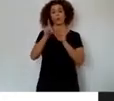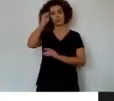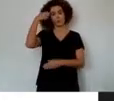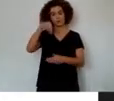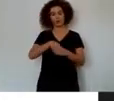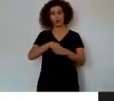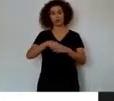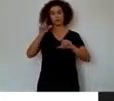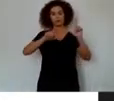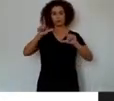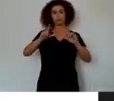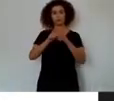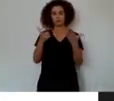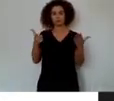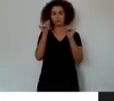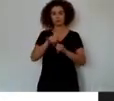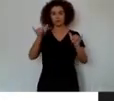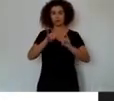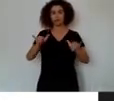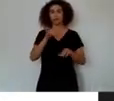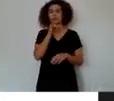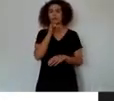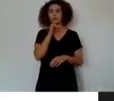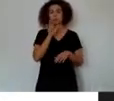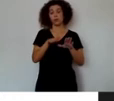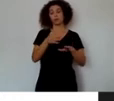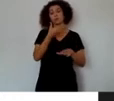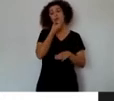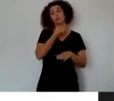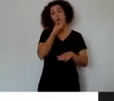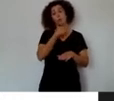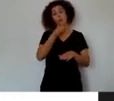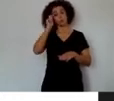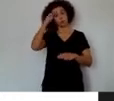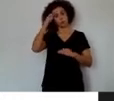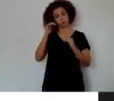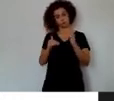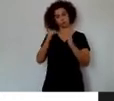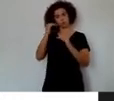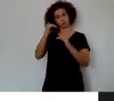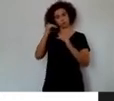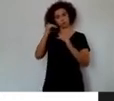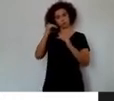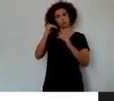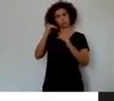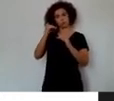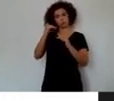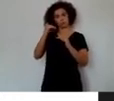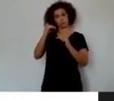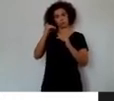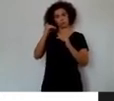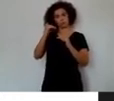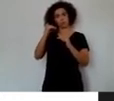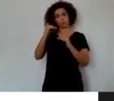fala dos homens, às vezes os homens que ascendem na vida, eles acreditam, eles acham que eles precisam de